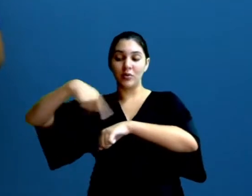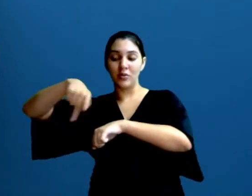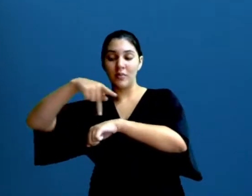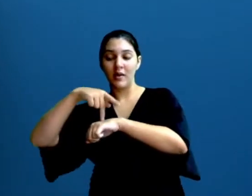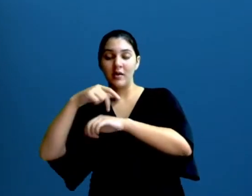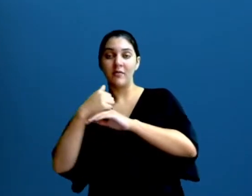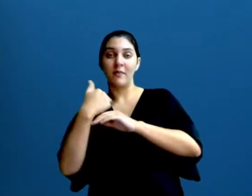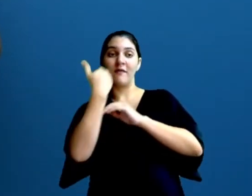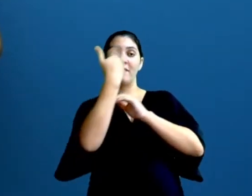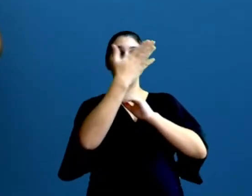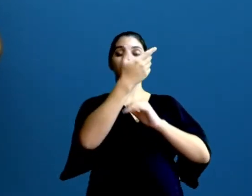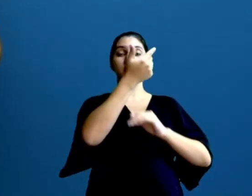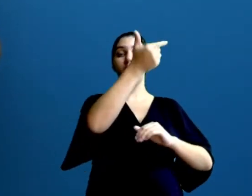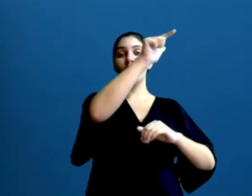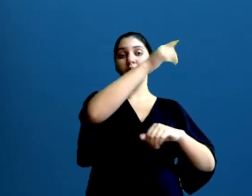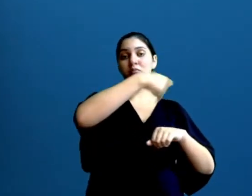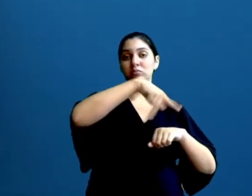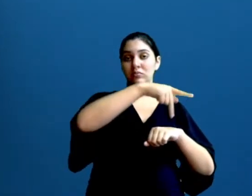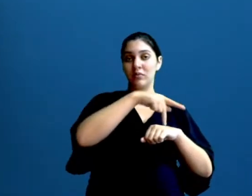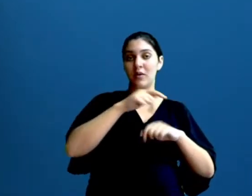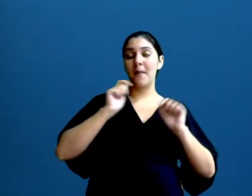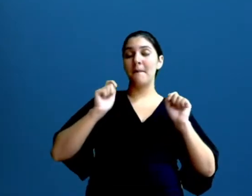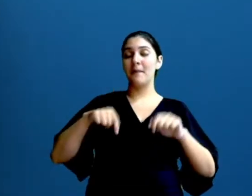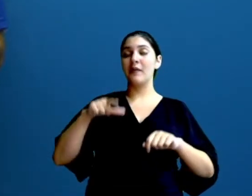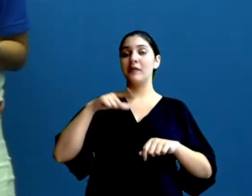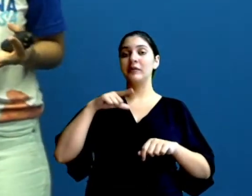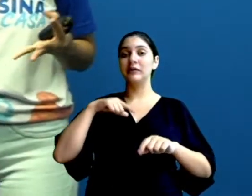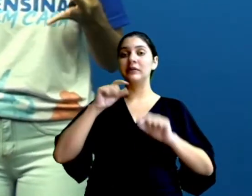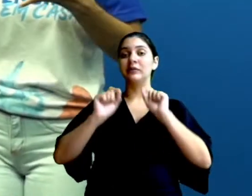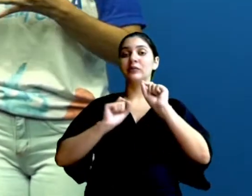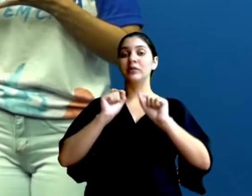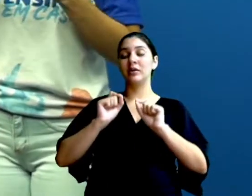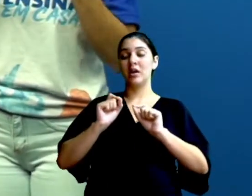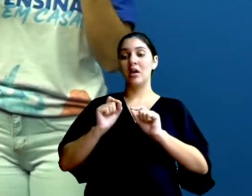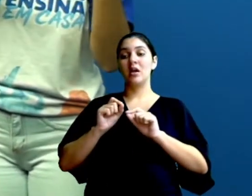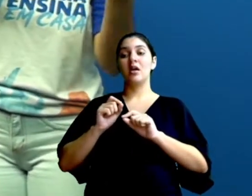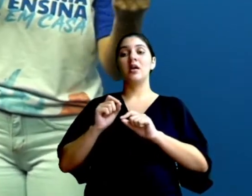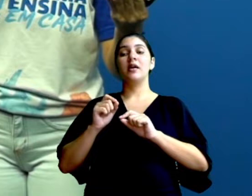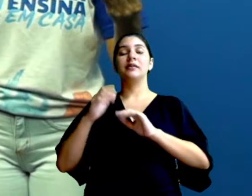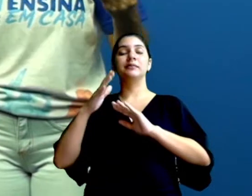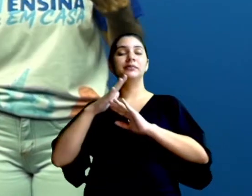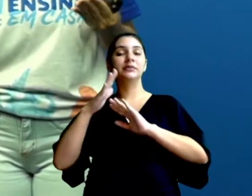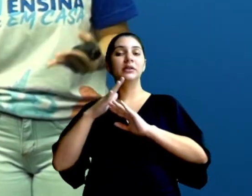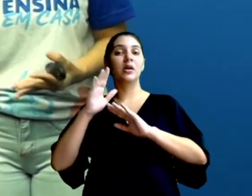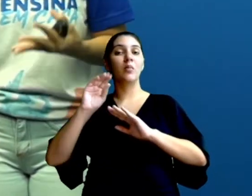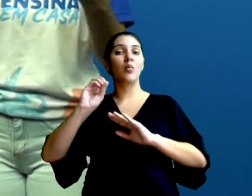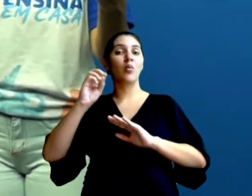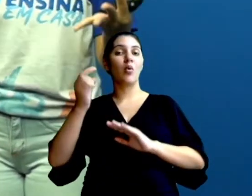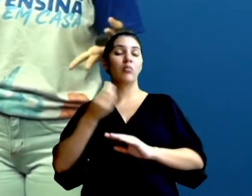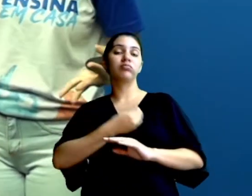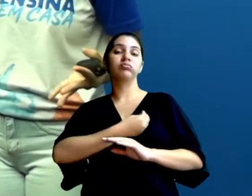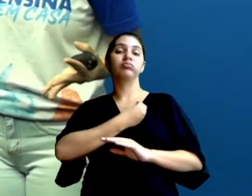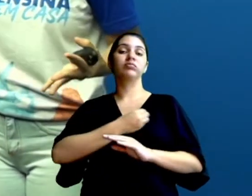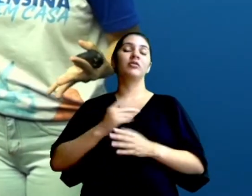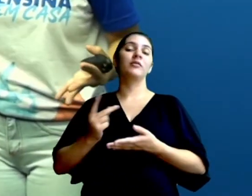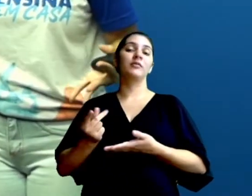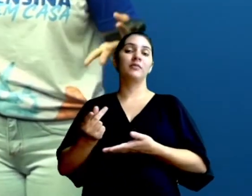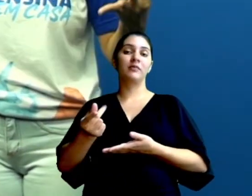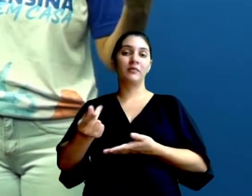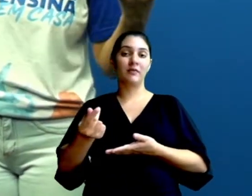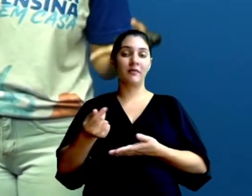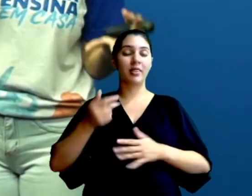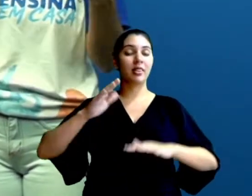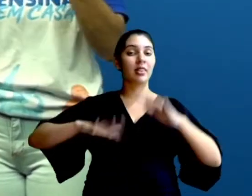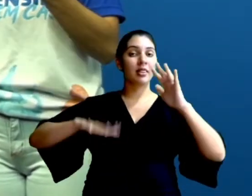outro. Elas também podem ser temporárias ou permanentes, que aí vai depender dos fatores que levaram